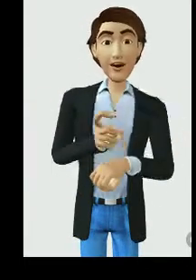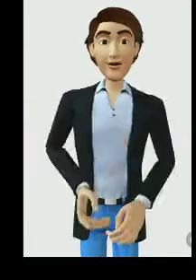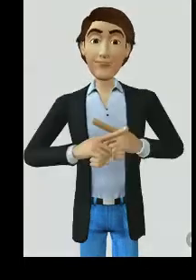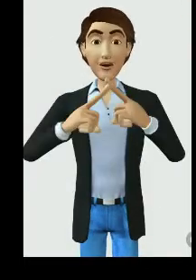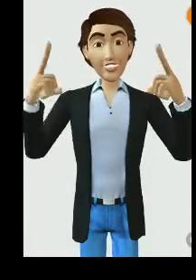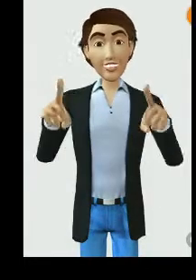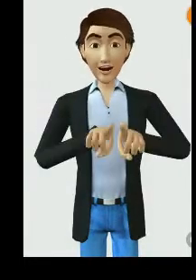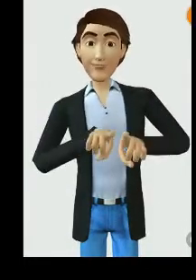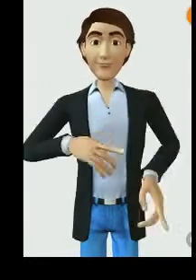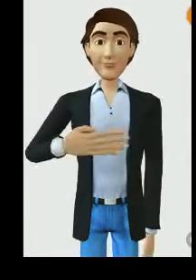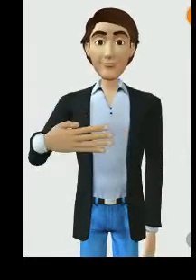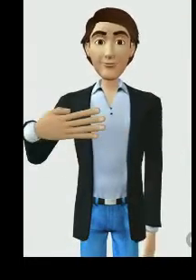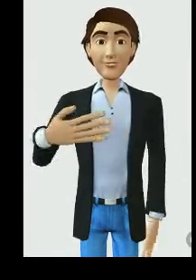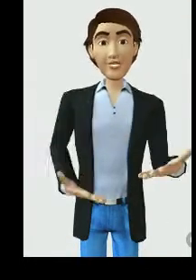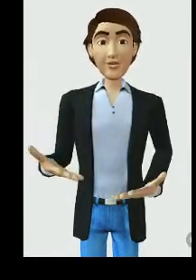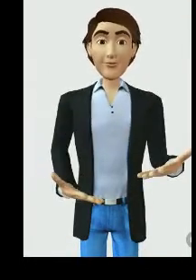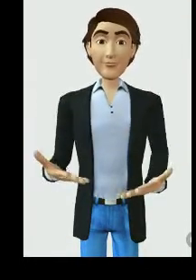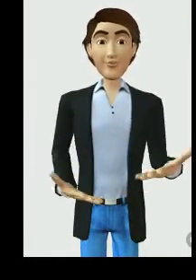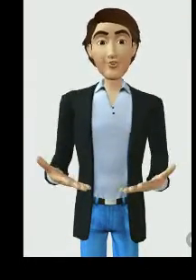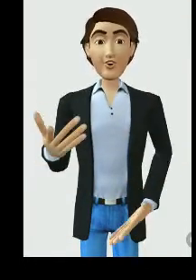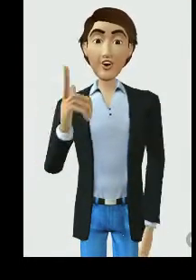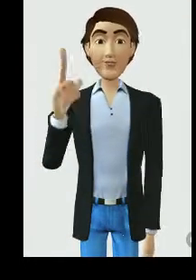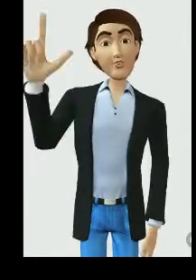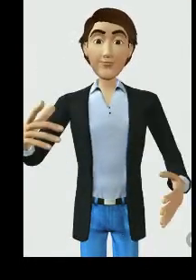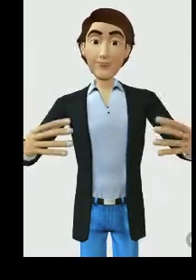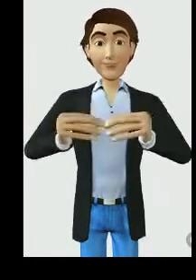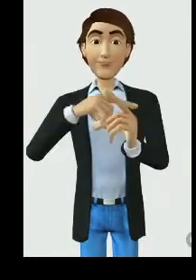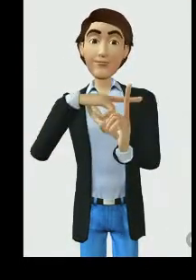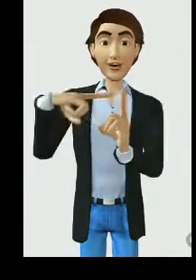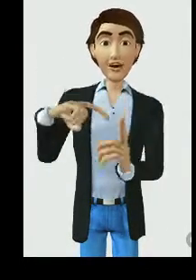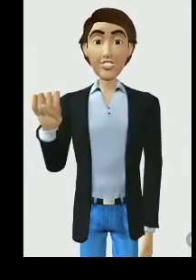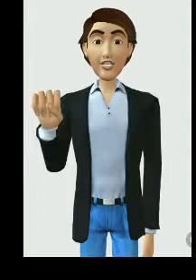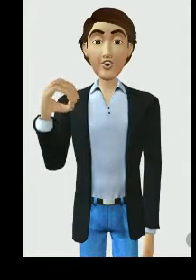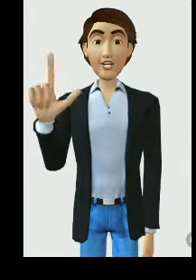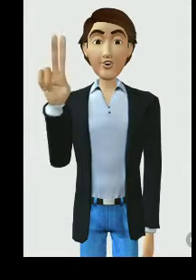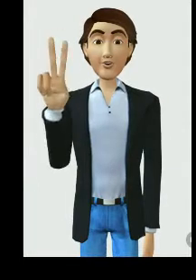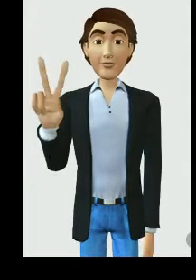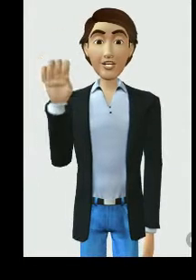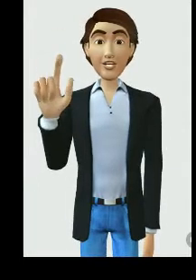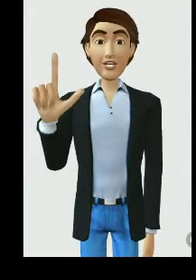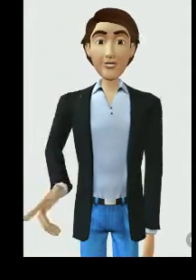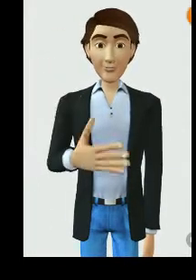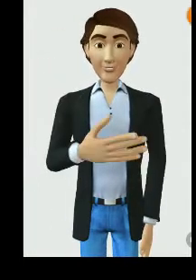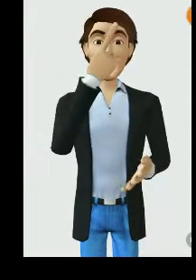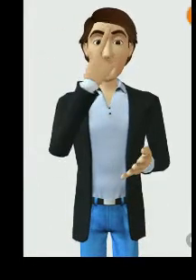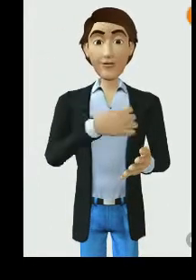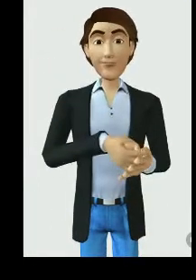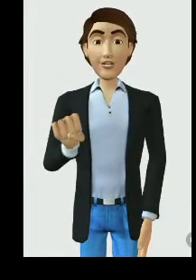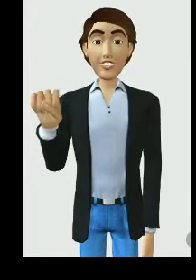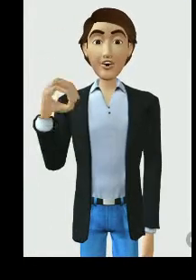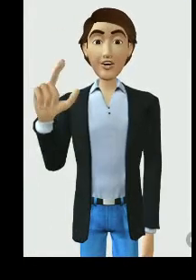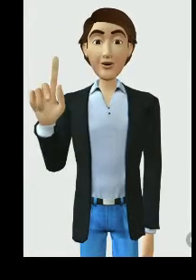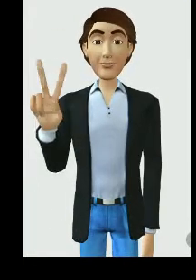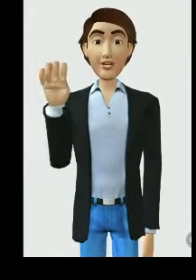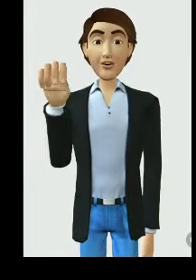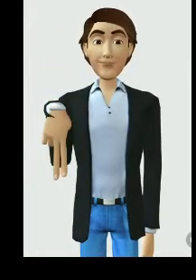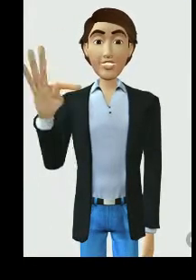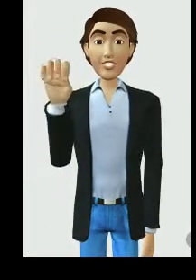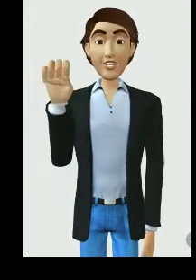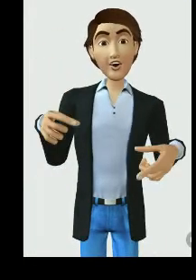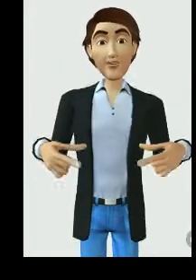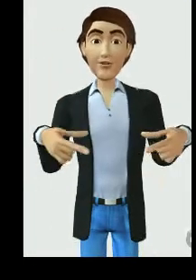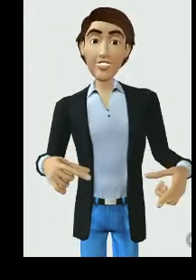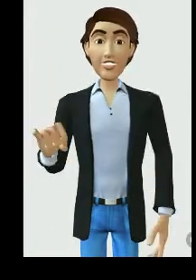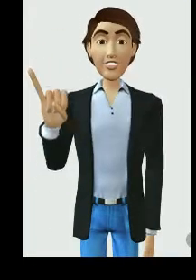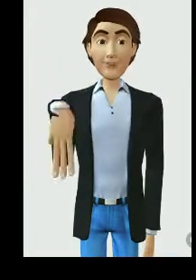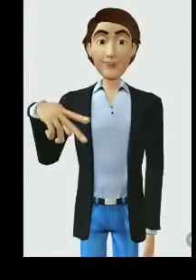sólida, mas também servindo para outros compostos parcialmente solúveis em um determinado solvente, onde as impurezas do